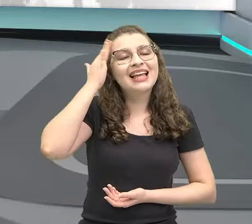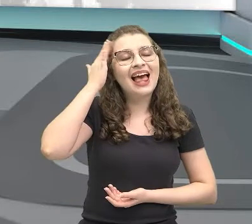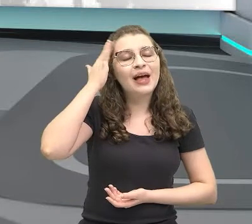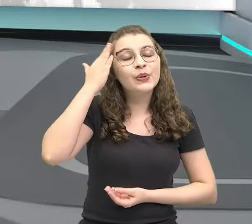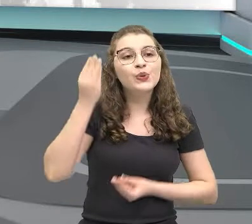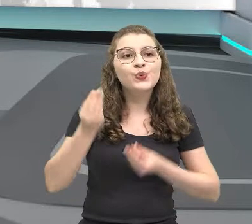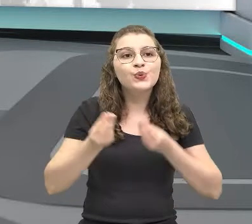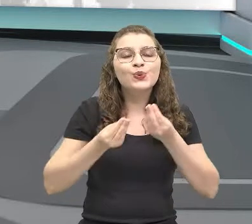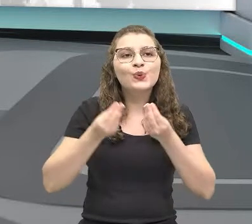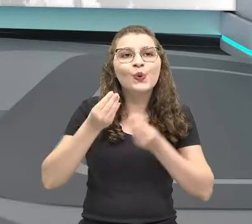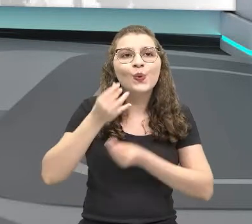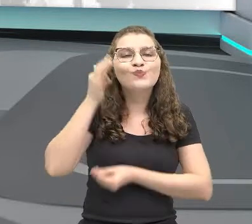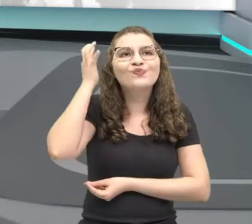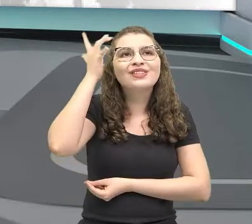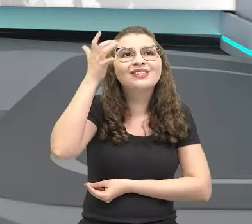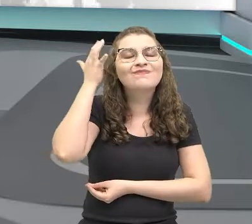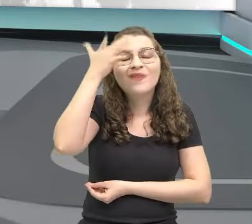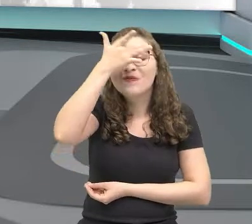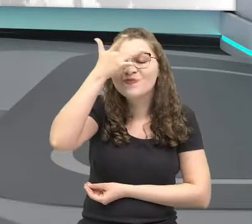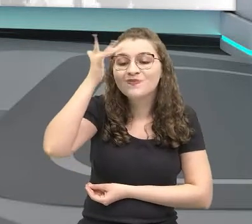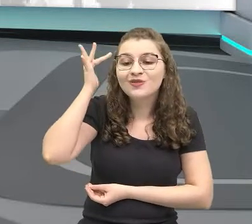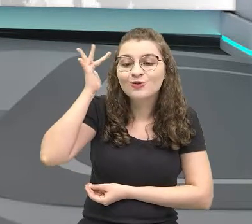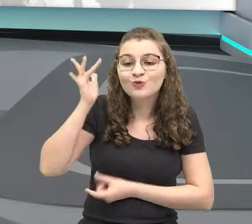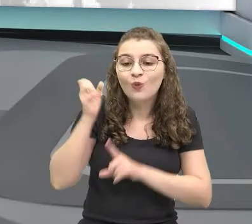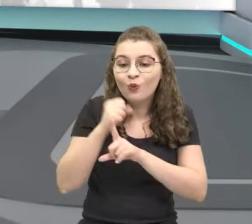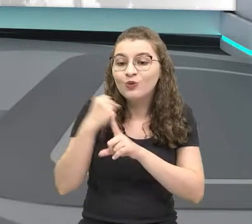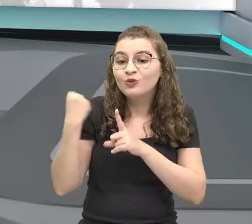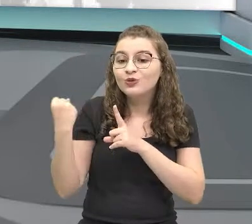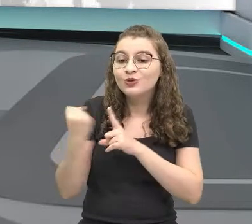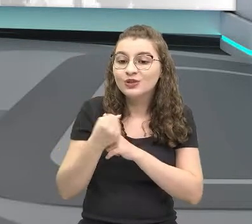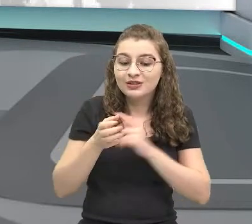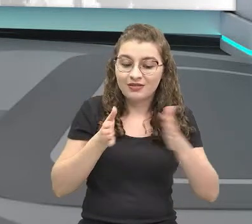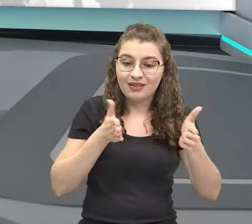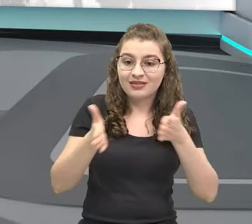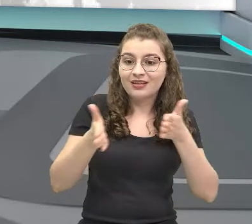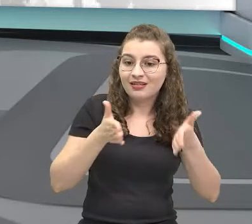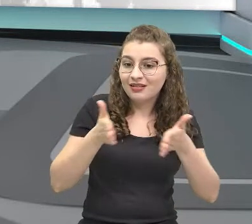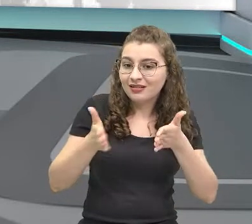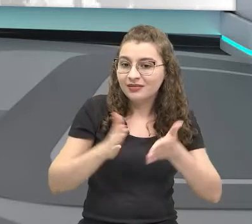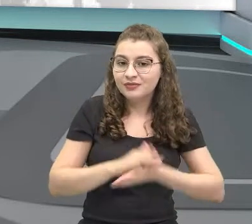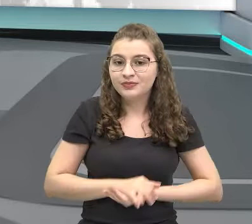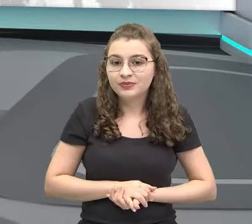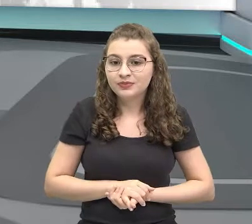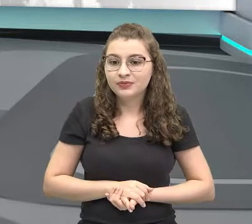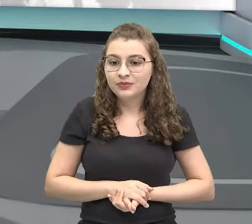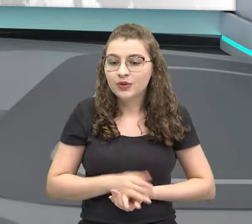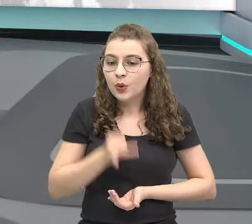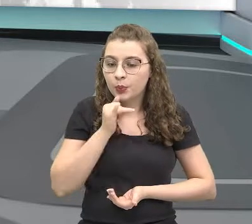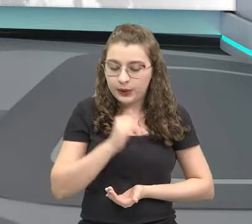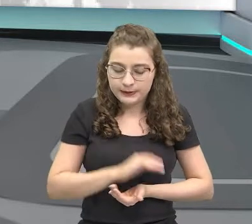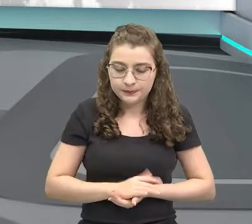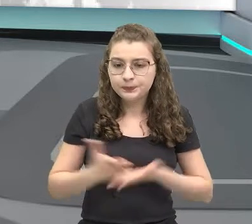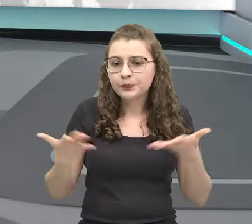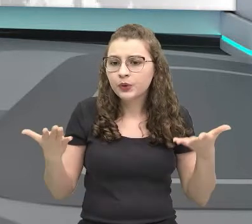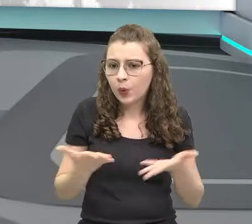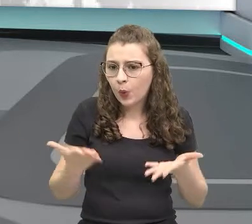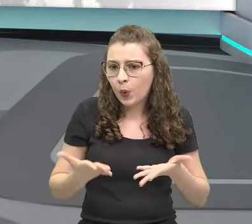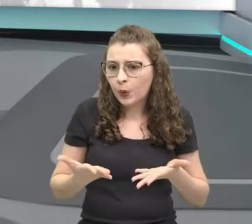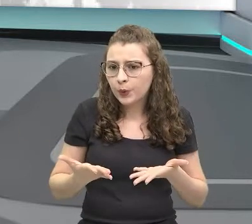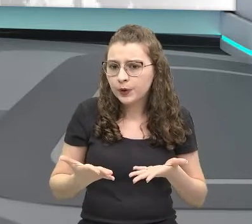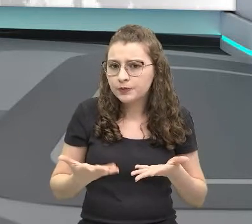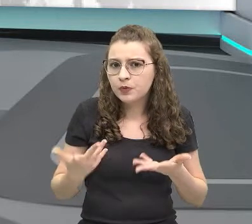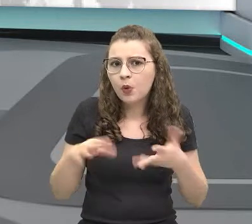as pessoas pensavam naquela época. Okay? Se nós imaginarmos hoje, como é que o artista que trabalha